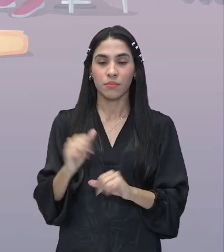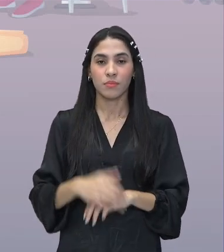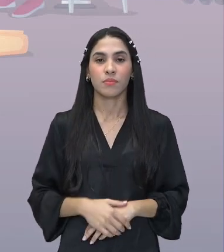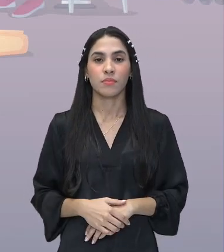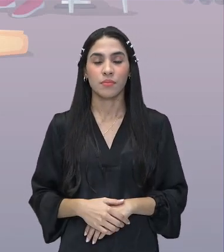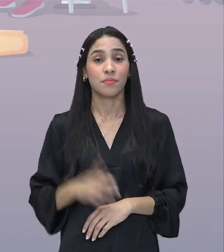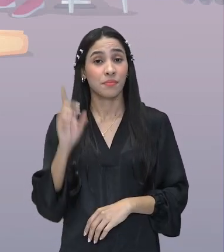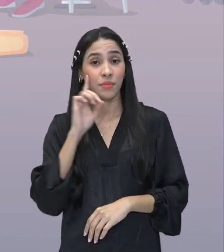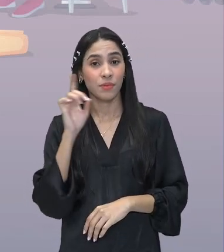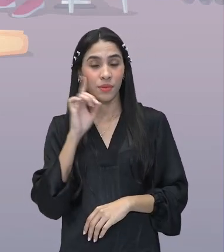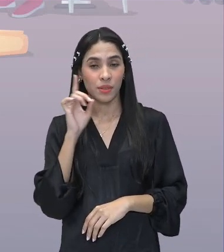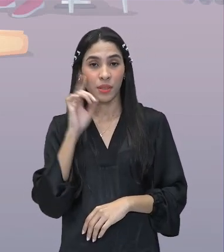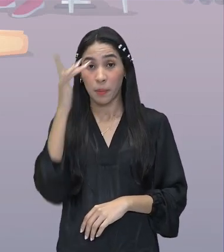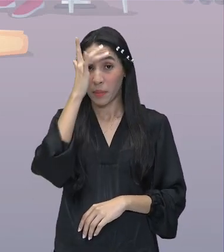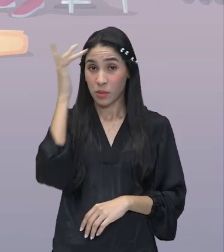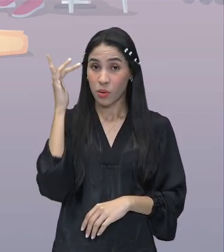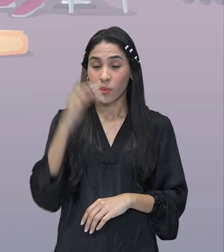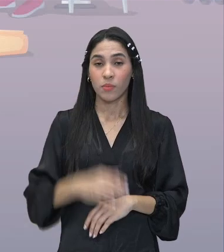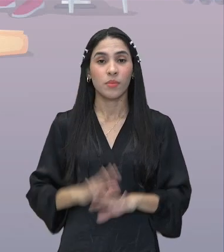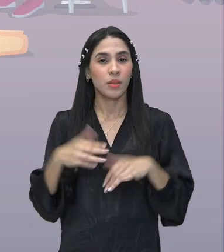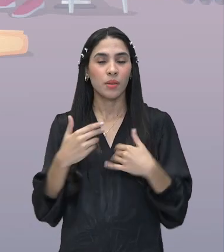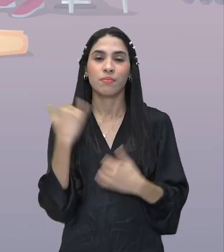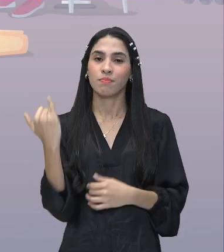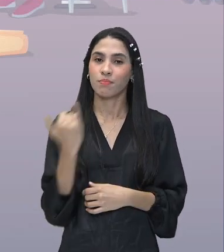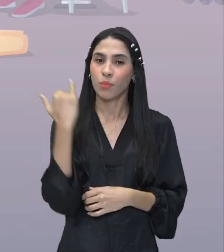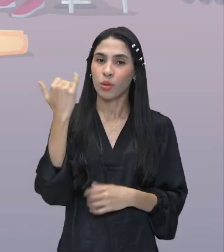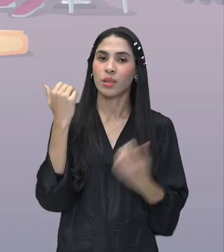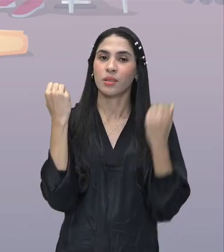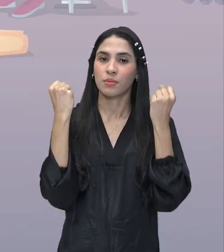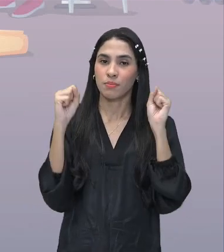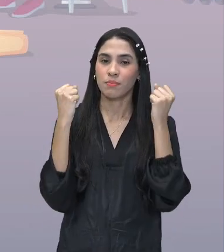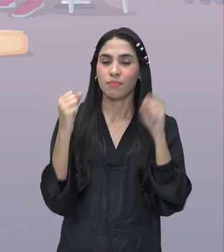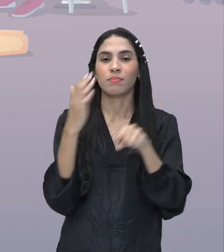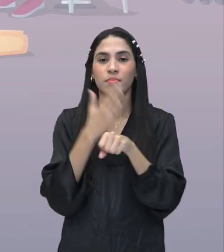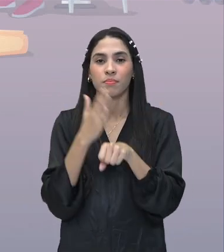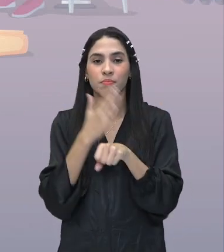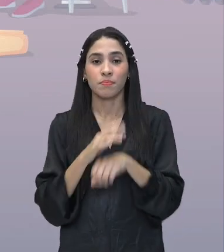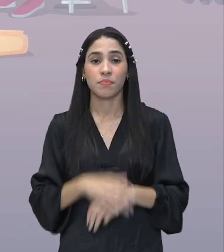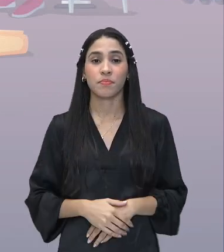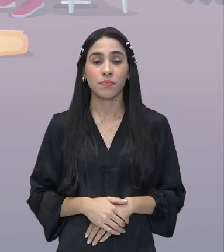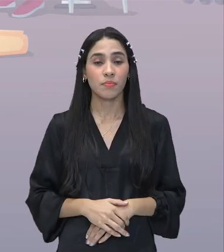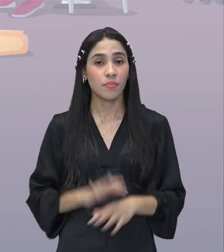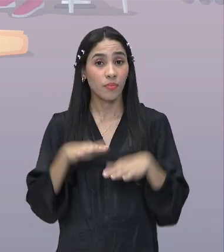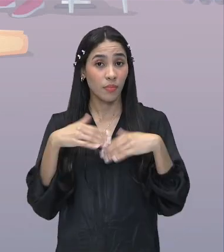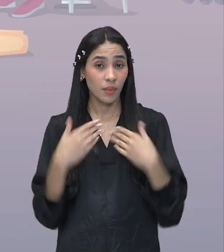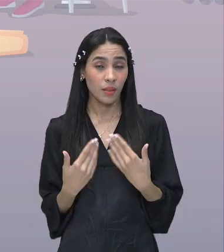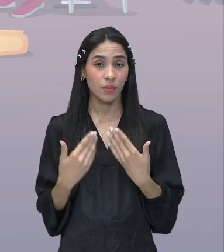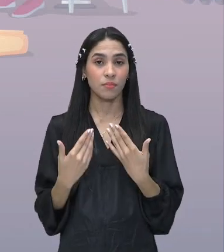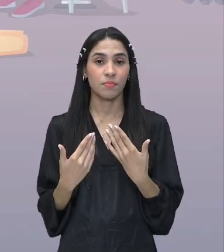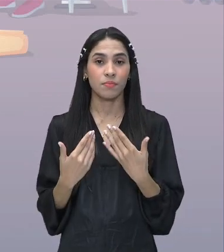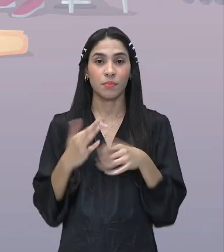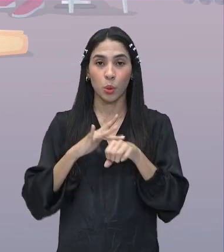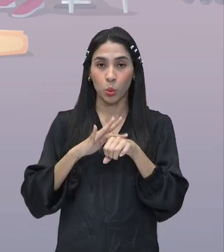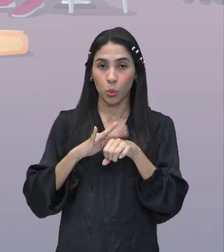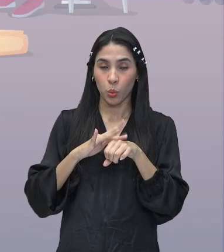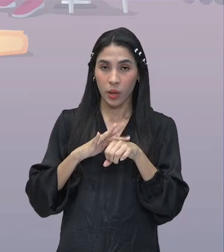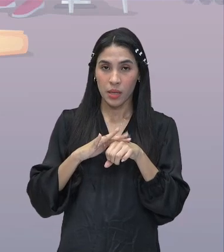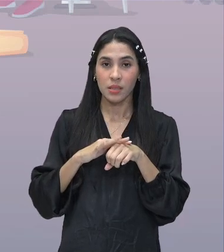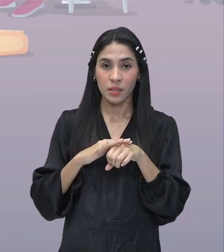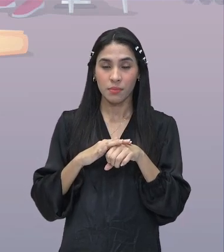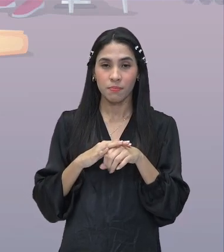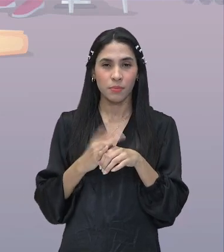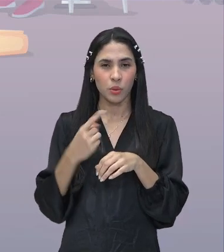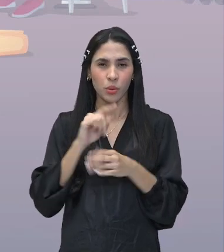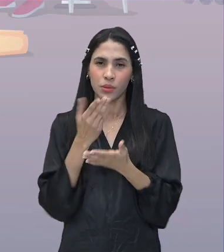no cotidiano desse indivíduo. Então, olha só a importância da atividade física. E falando sobre essas doenças neurodegenerativas que